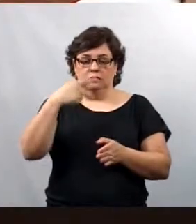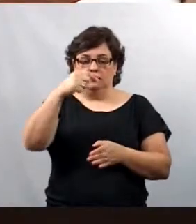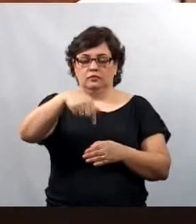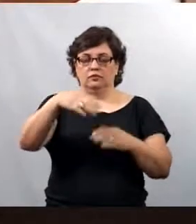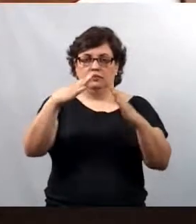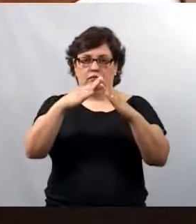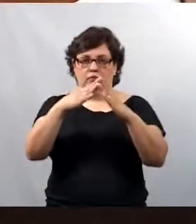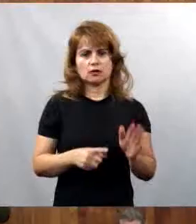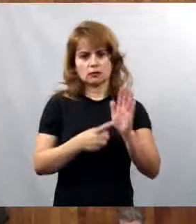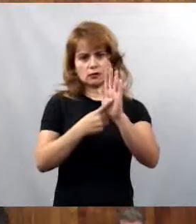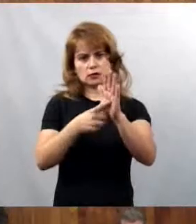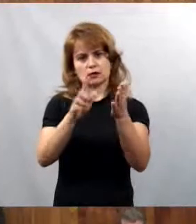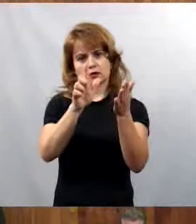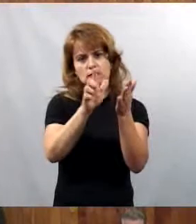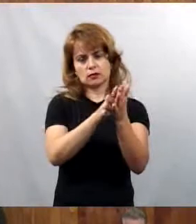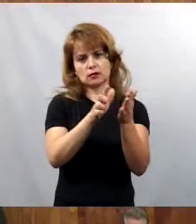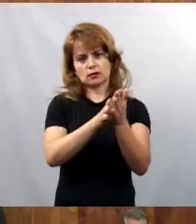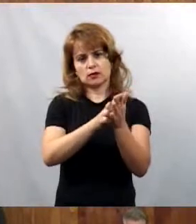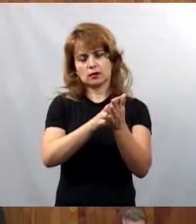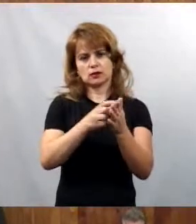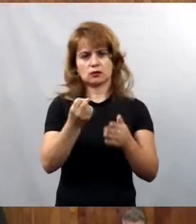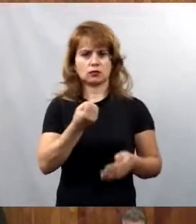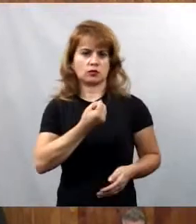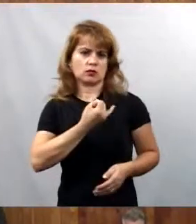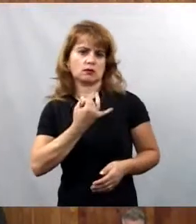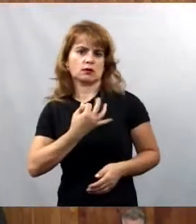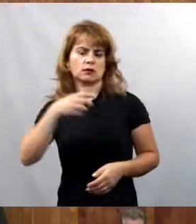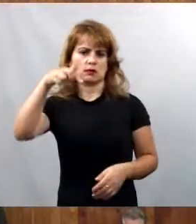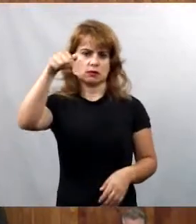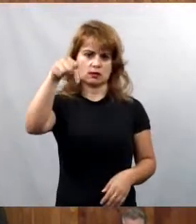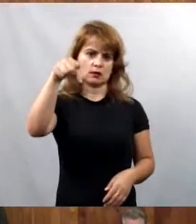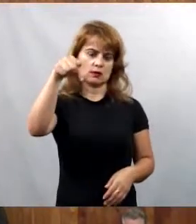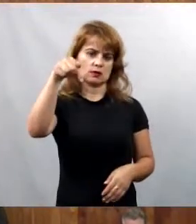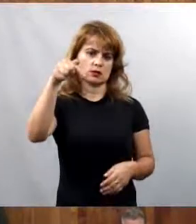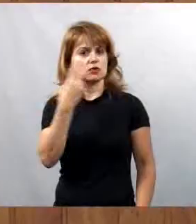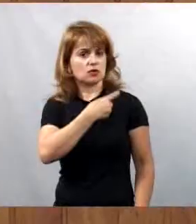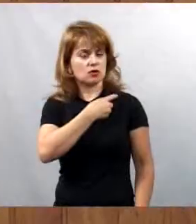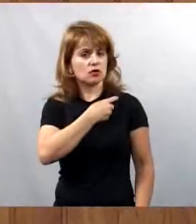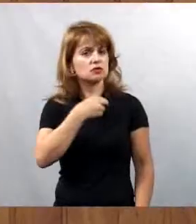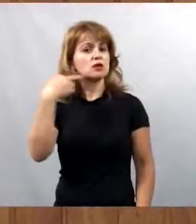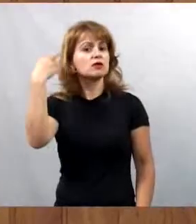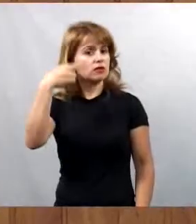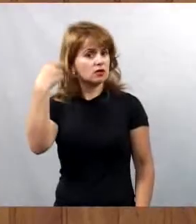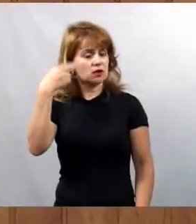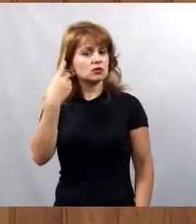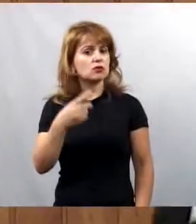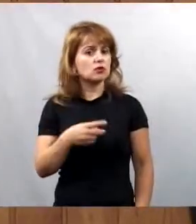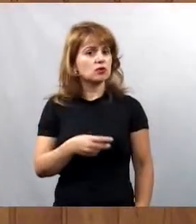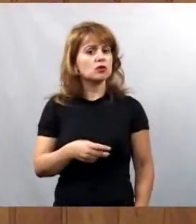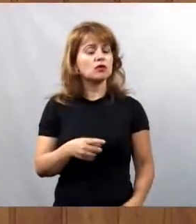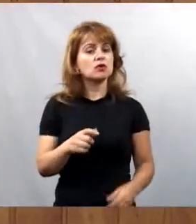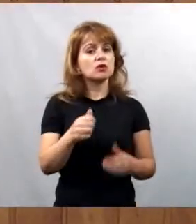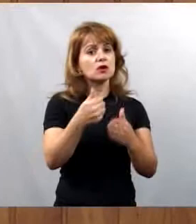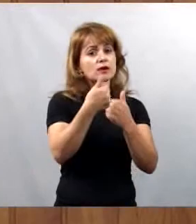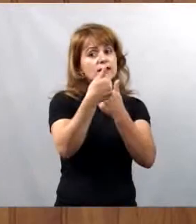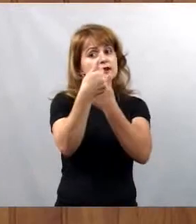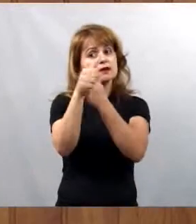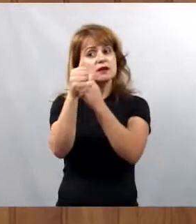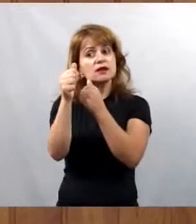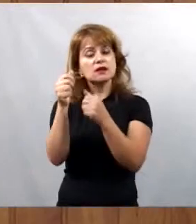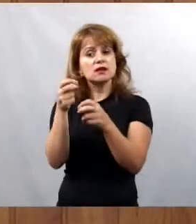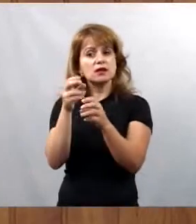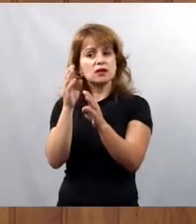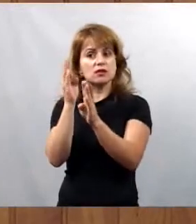Marcos Rezende propõe que os bancos têm horário especial para atendimento de aposentados pensionistas idosos